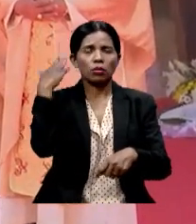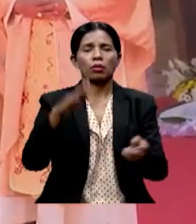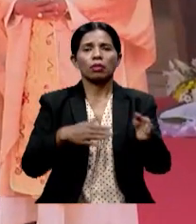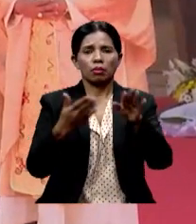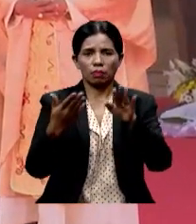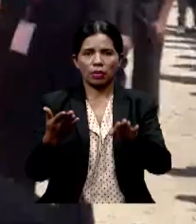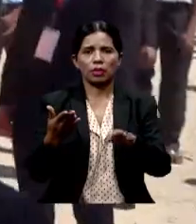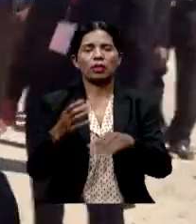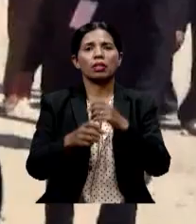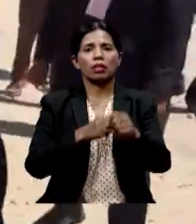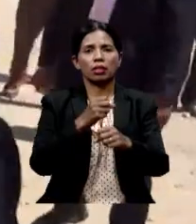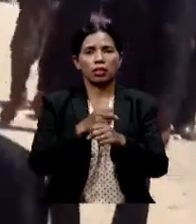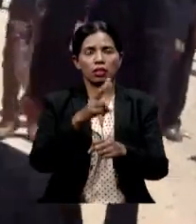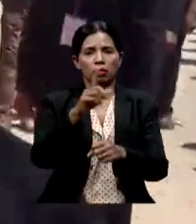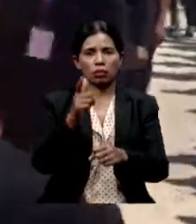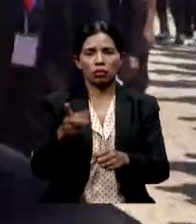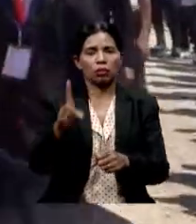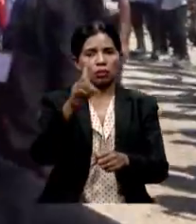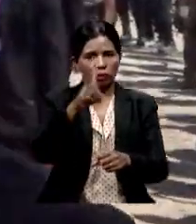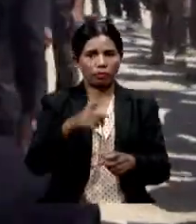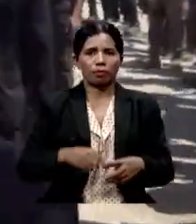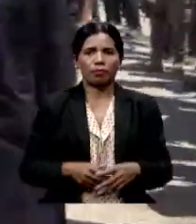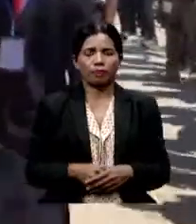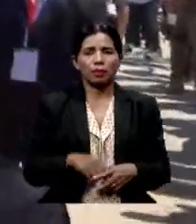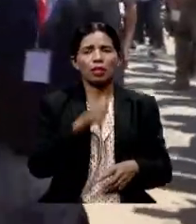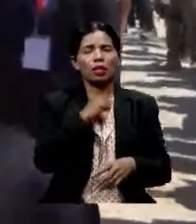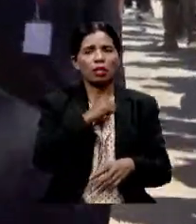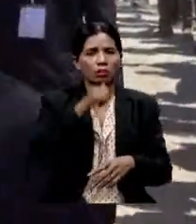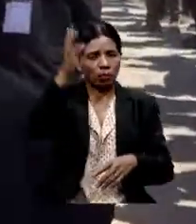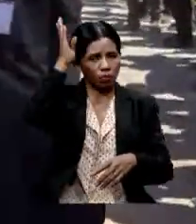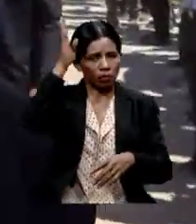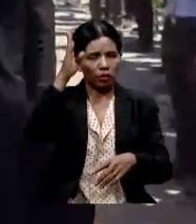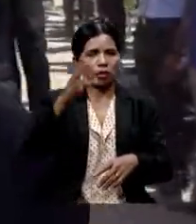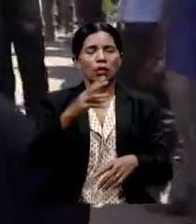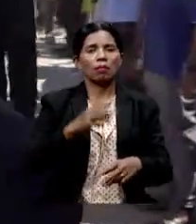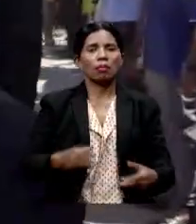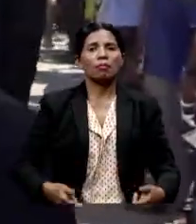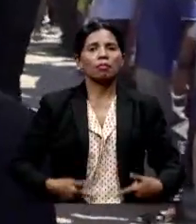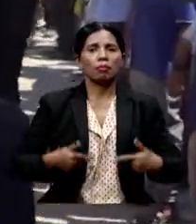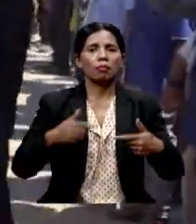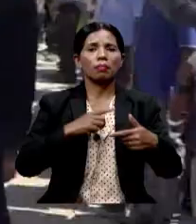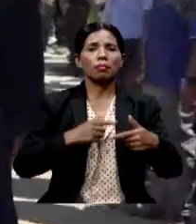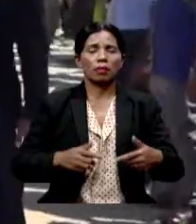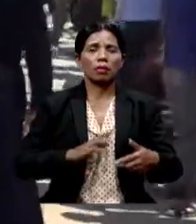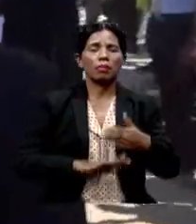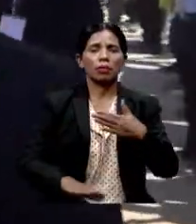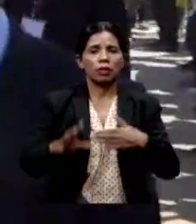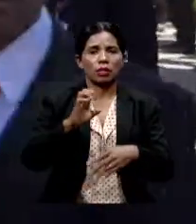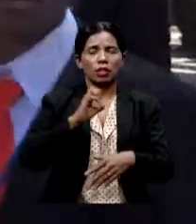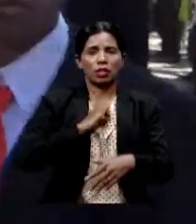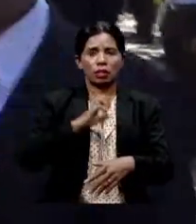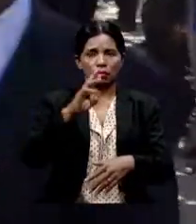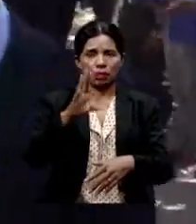hakoto is e atina ring rua rua nuras nidam. Dom Leandro Maria Alves, Murici Hermera e Loron Sanulo Fulang Mayu Tinaring